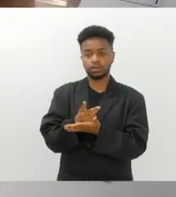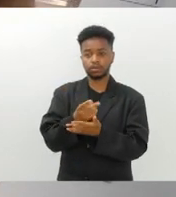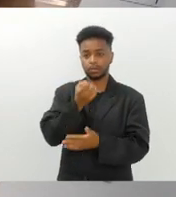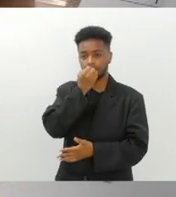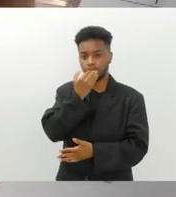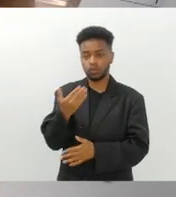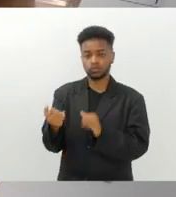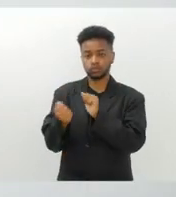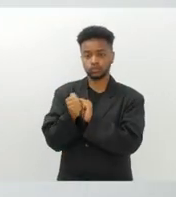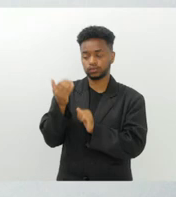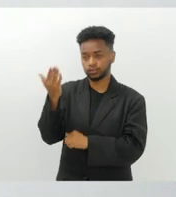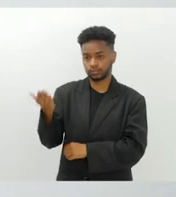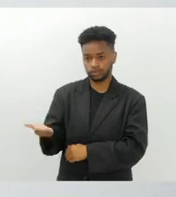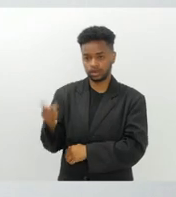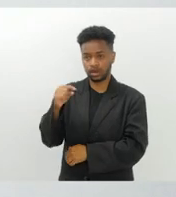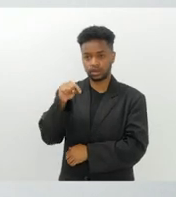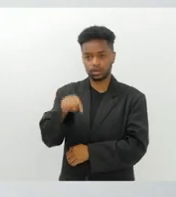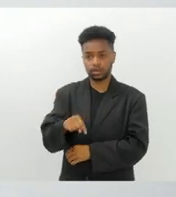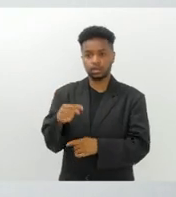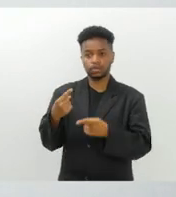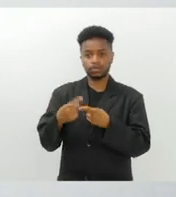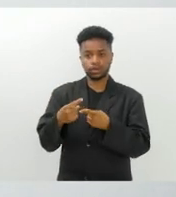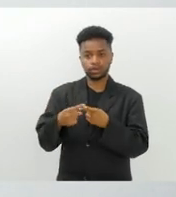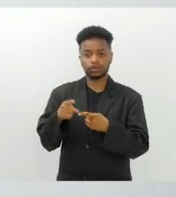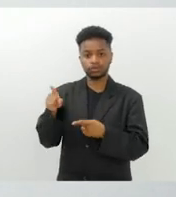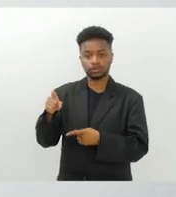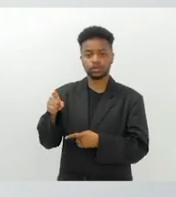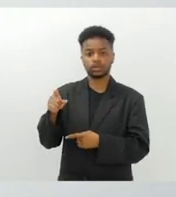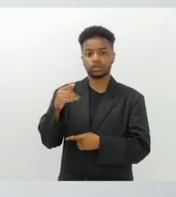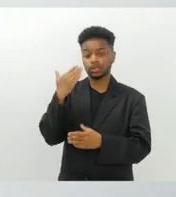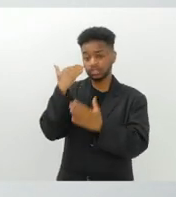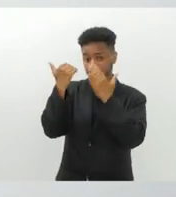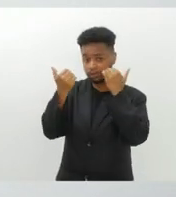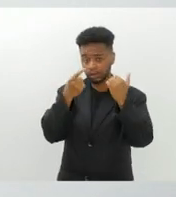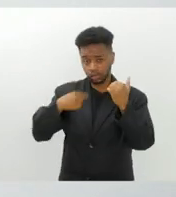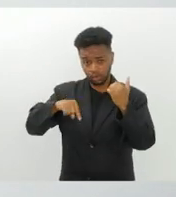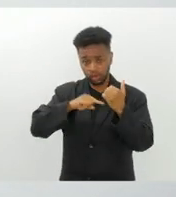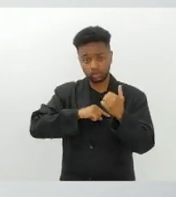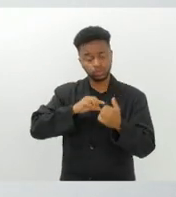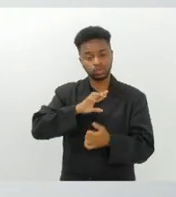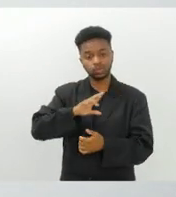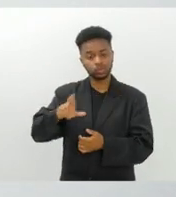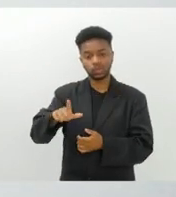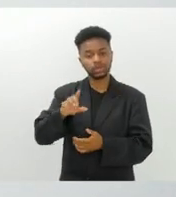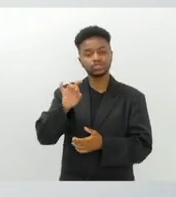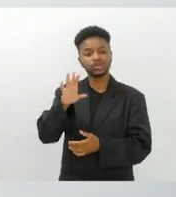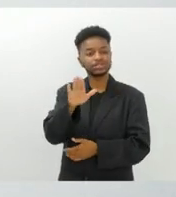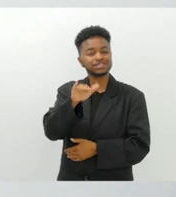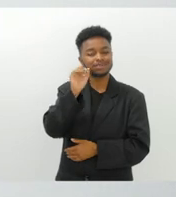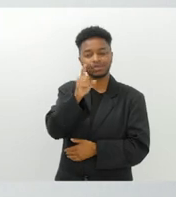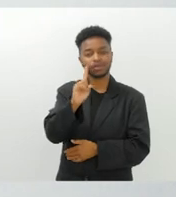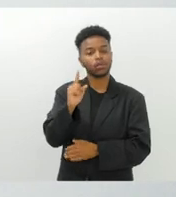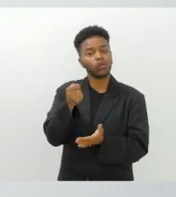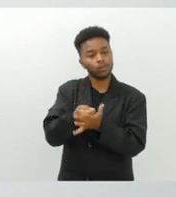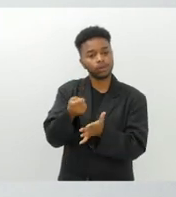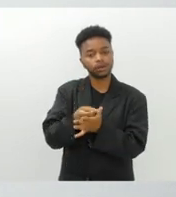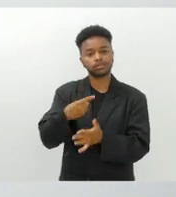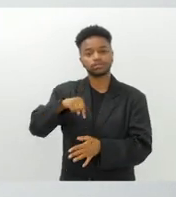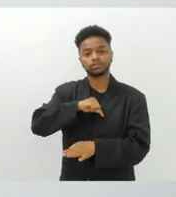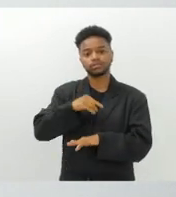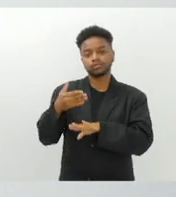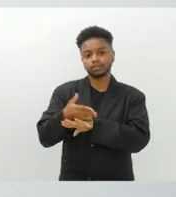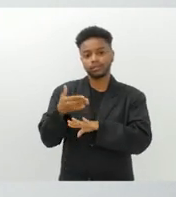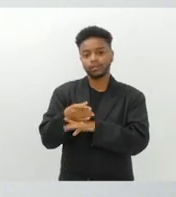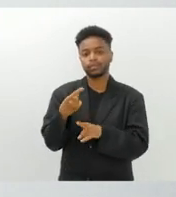senhor por aqui, porque quando o senhor chama a gente, não é um chamado, né? É uma exigência estar aqui, porque a gente